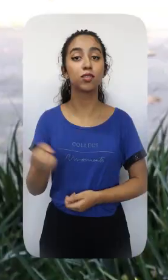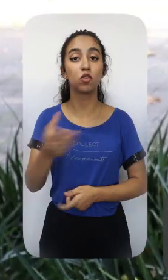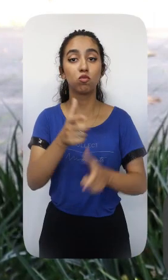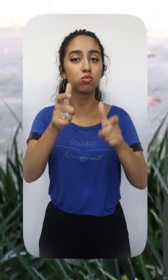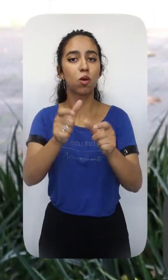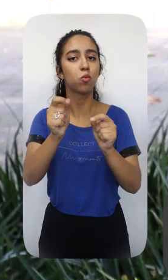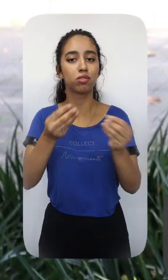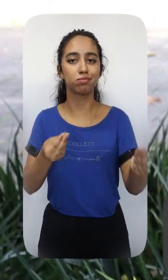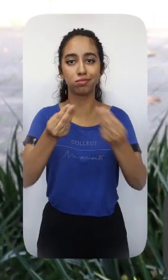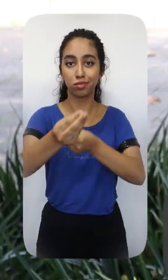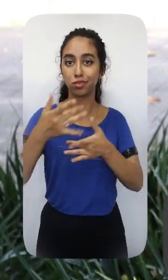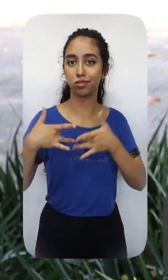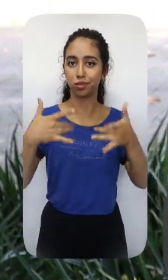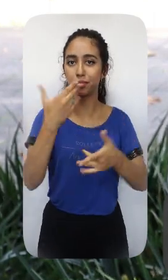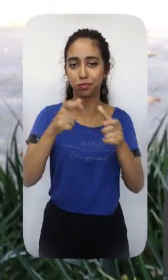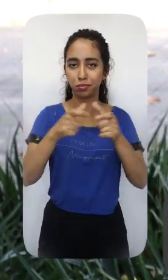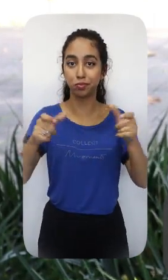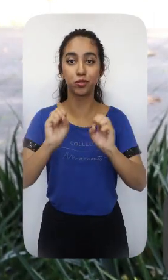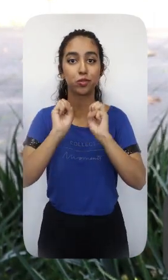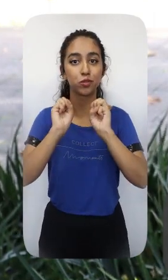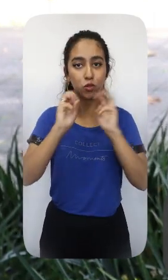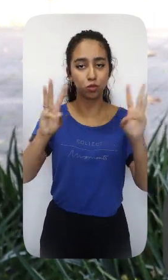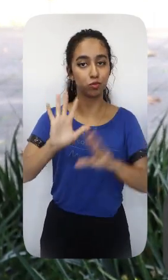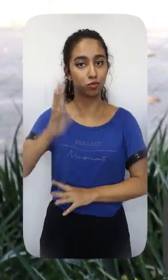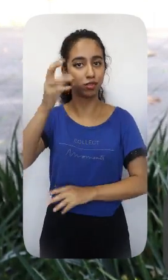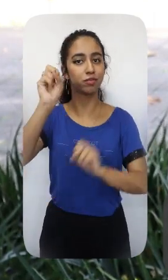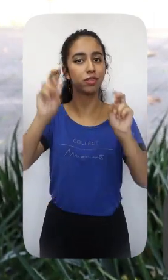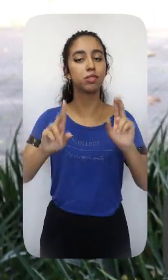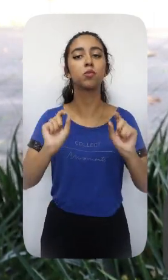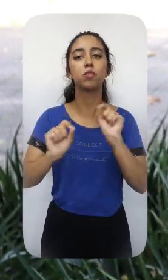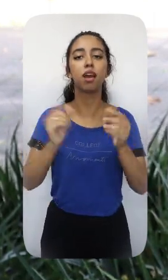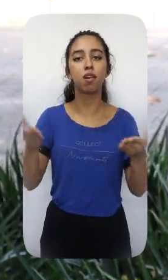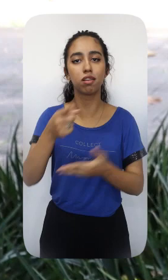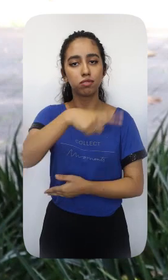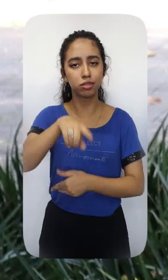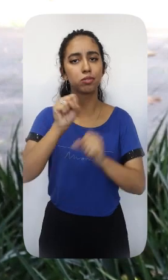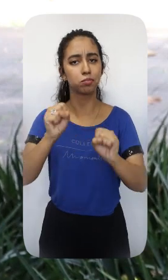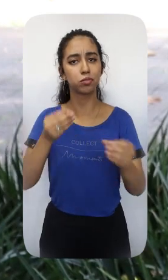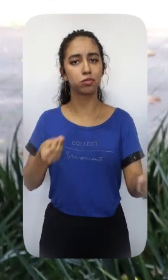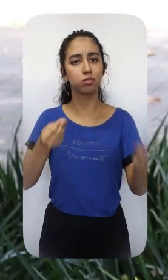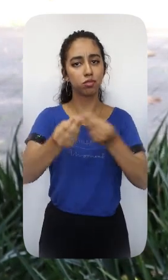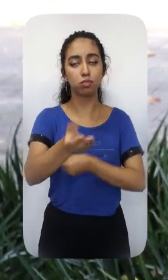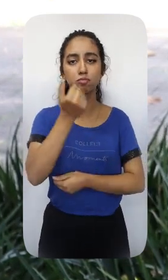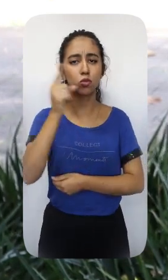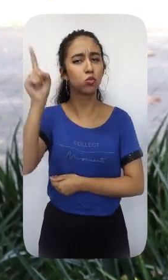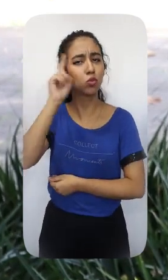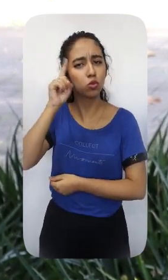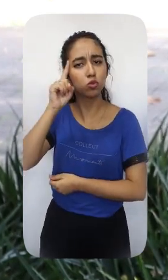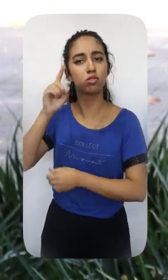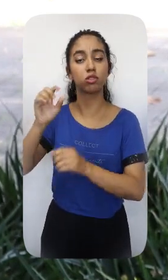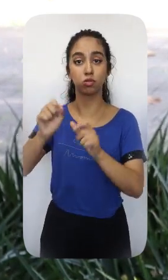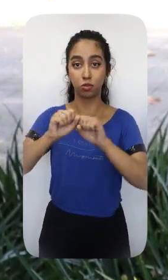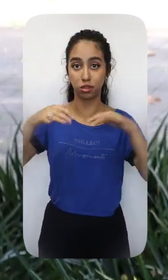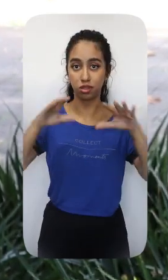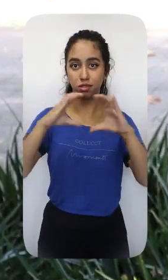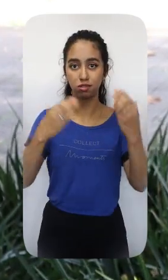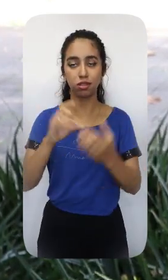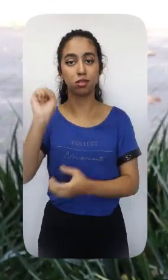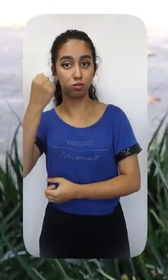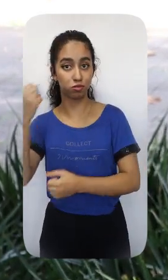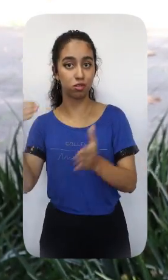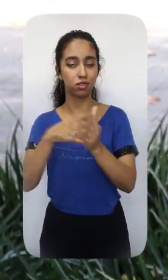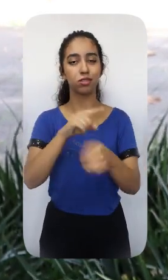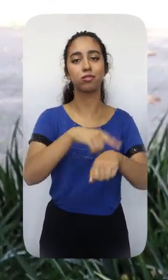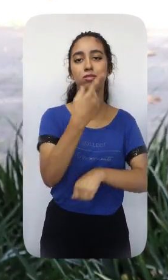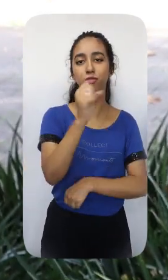semanal novo ponto para as trocas solidárias de ingressos para o Susano Fest agora os munícipes podem trocar os seus alimentos todos os dias